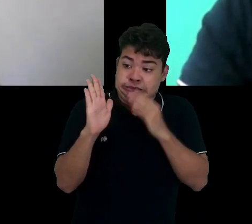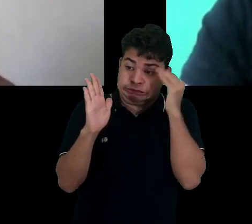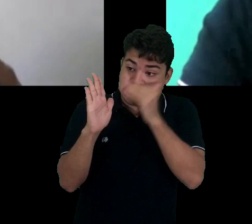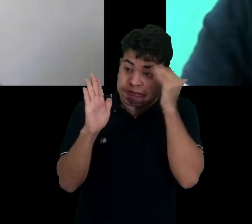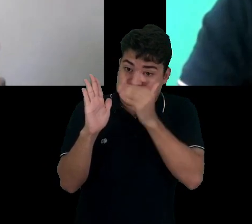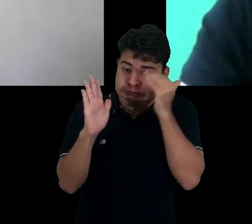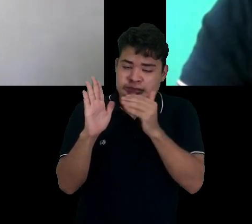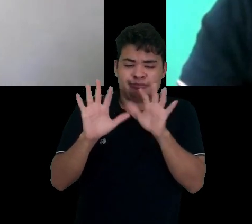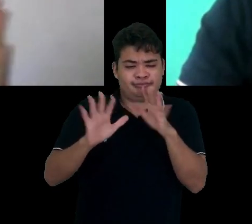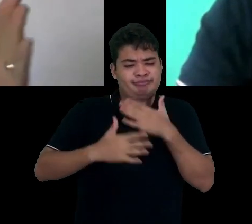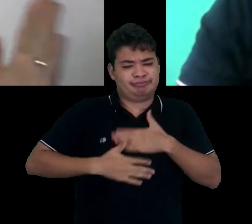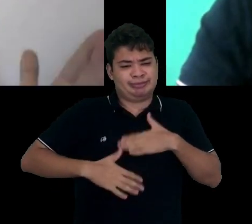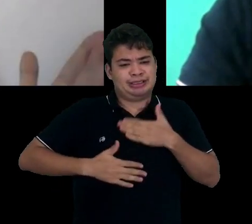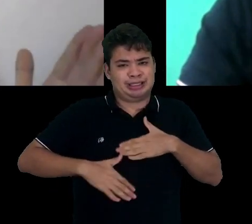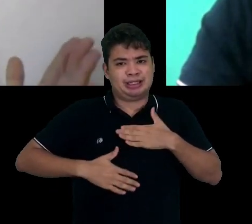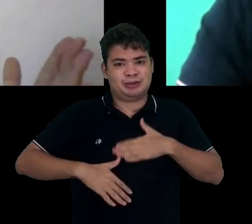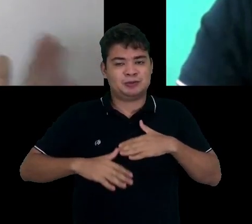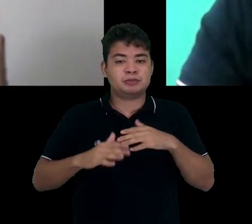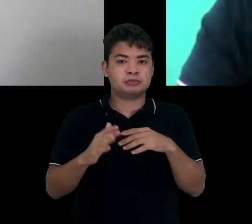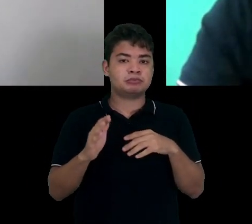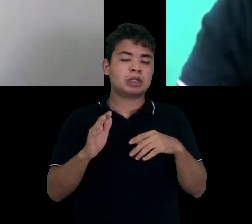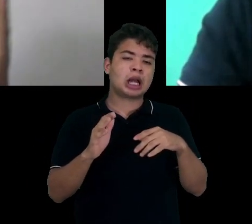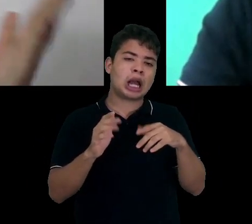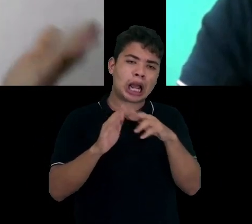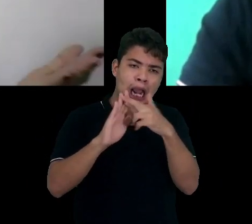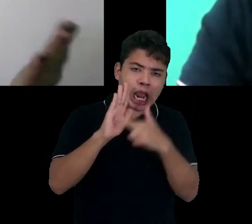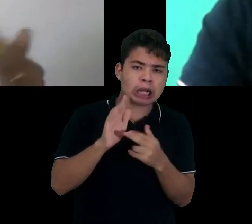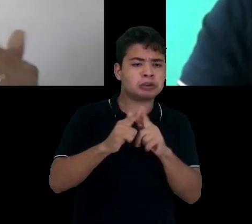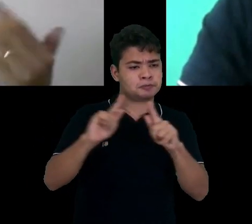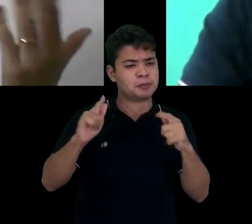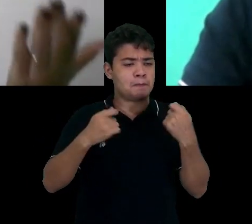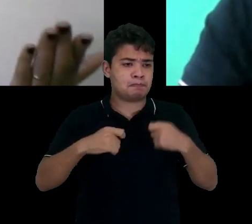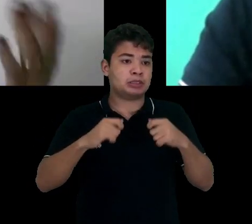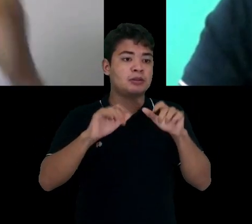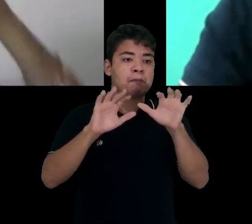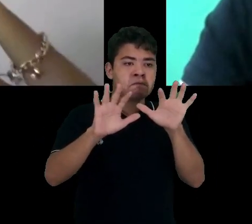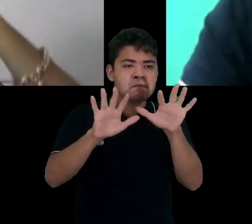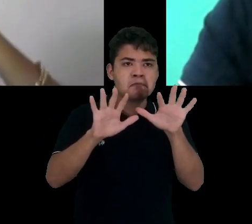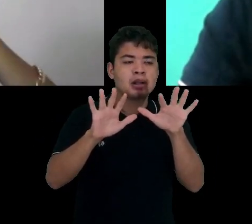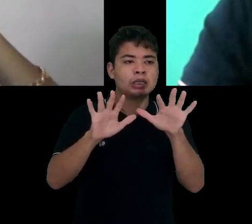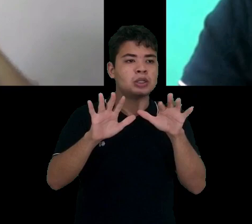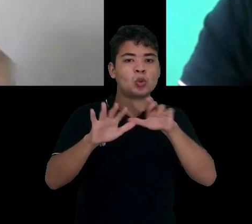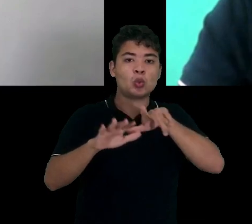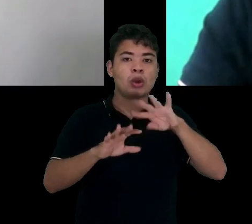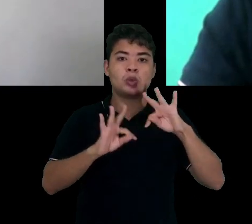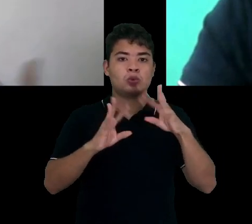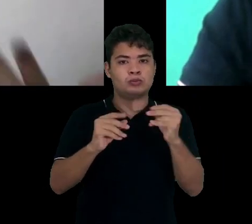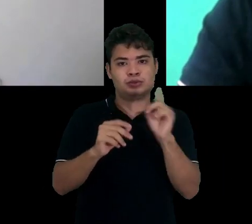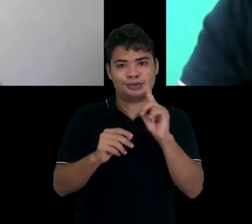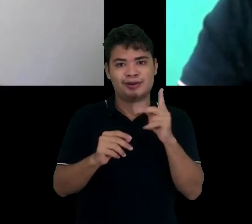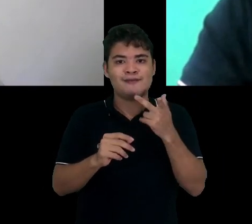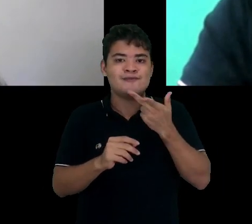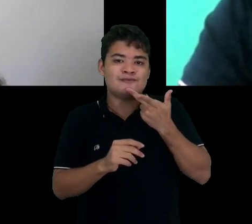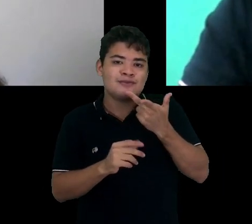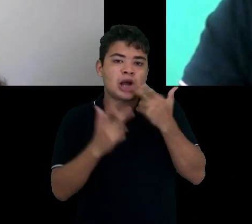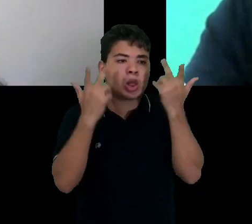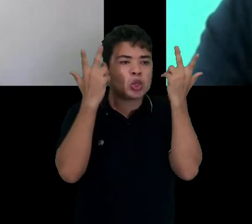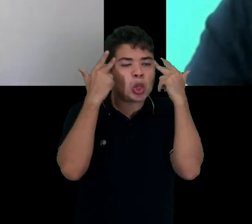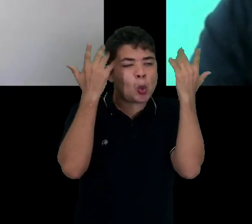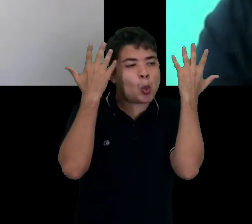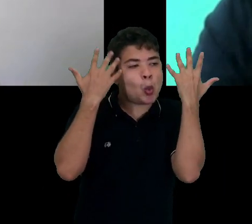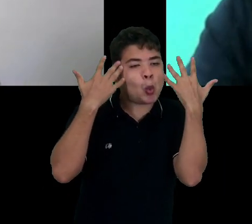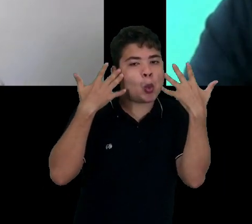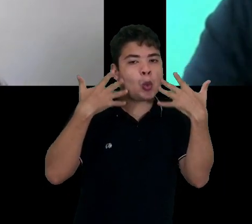isso pode te podar na hora de falar, né? Ela é necessária? É necessária para você falar bem. Porém, a fala natural, né, o